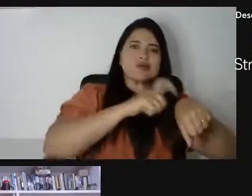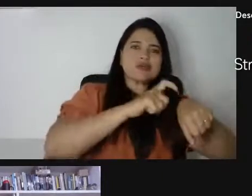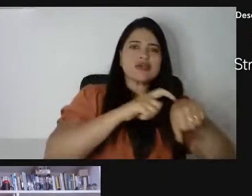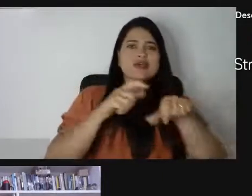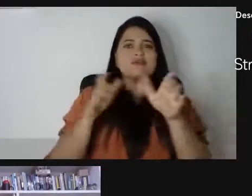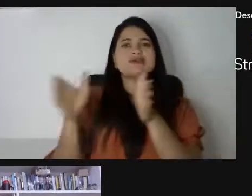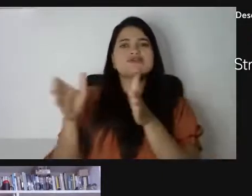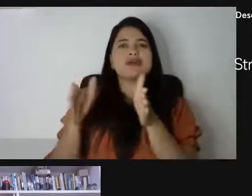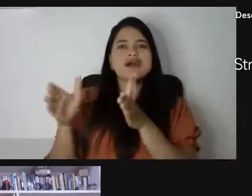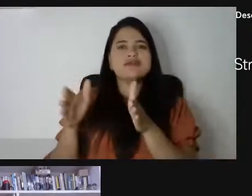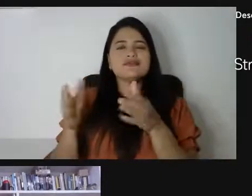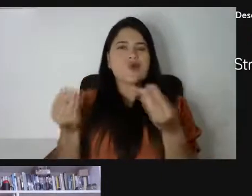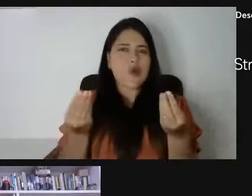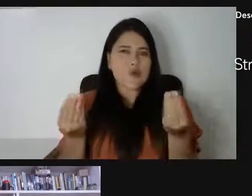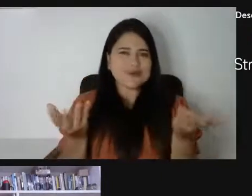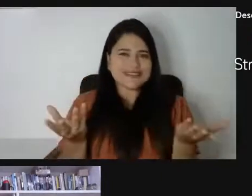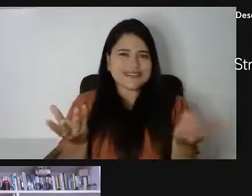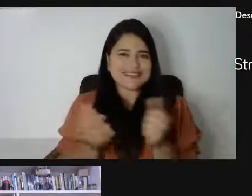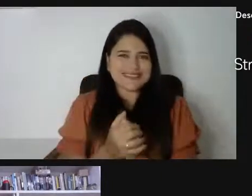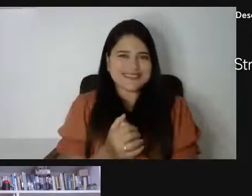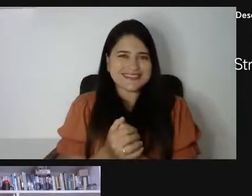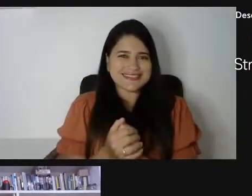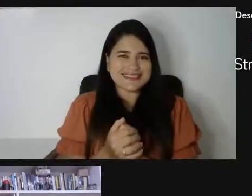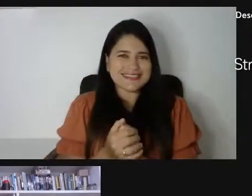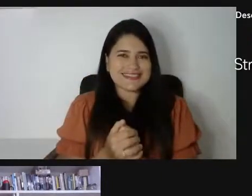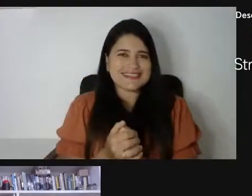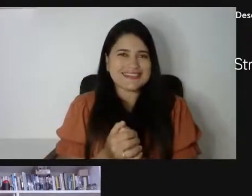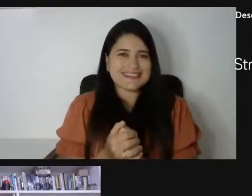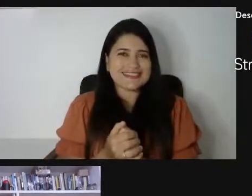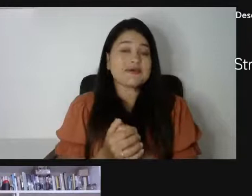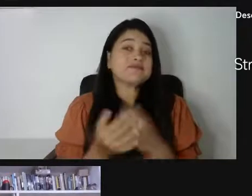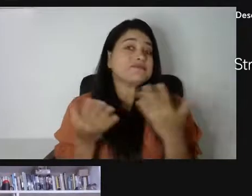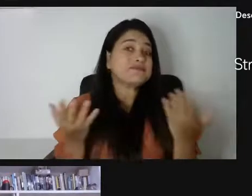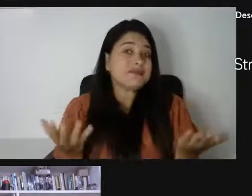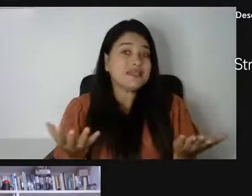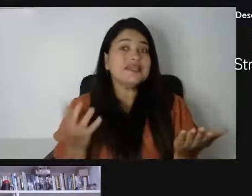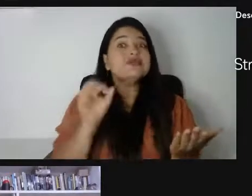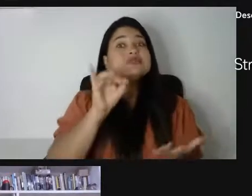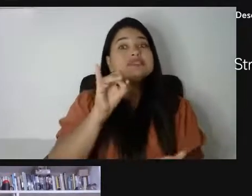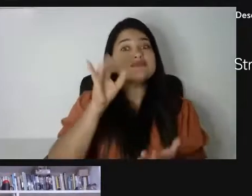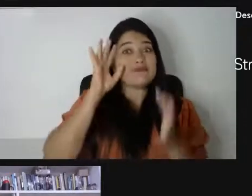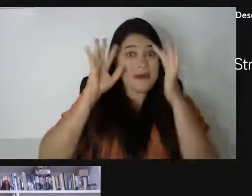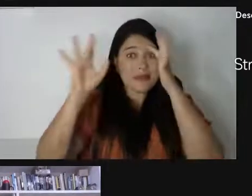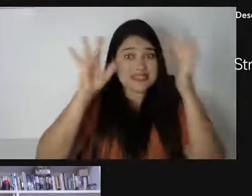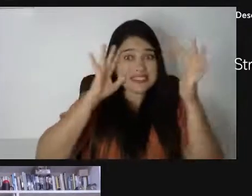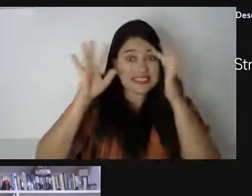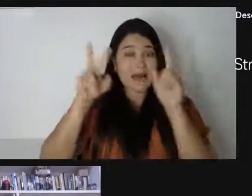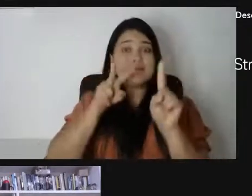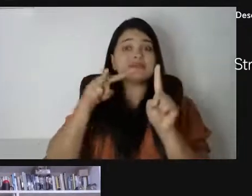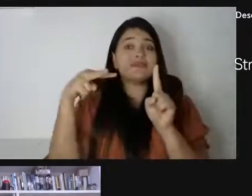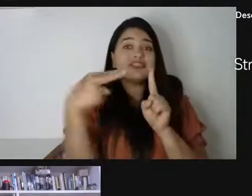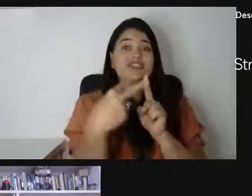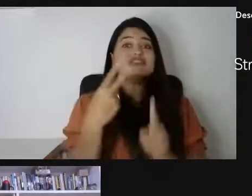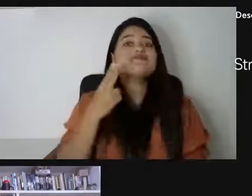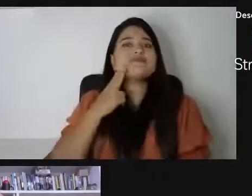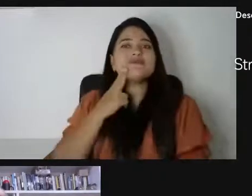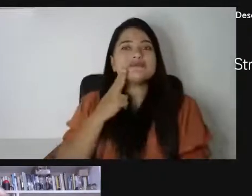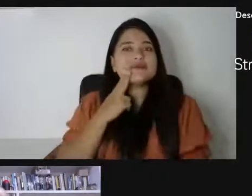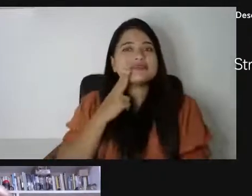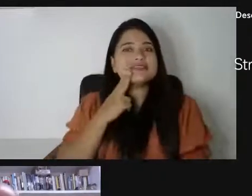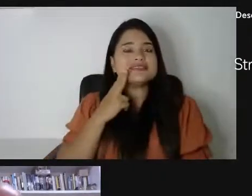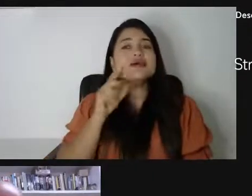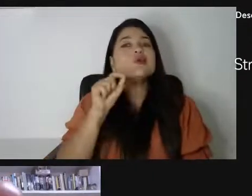Bom, precisamente por uma perspectiva bakhtiniana que fala em compreensão e que, nesse caso, parece mesclar bem essas